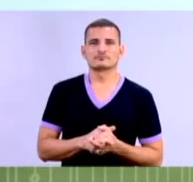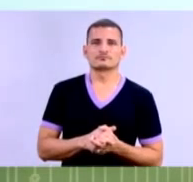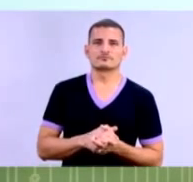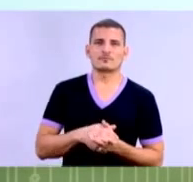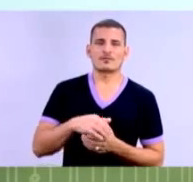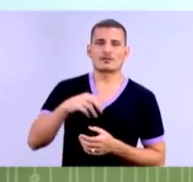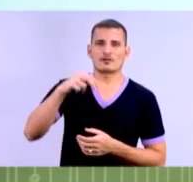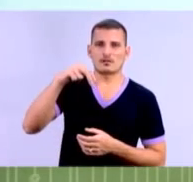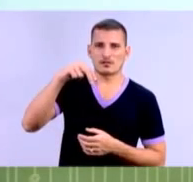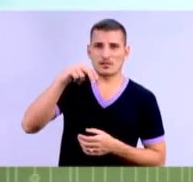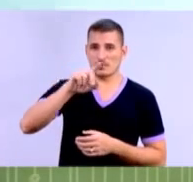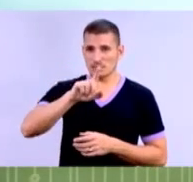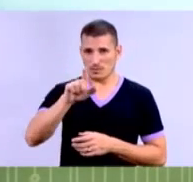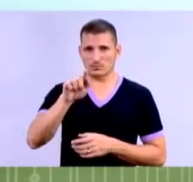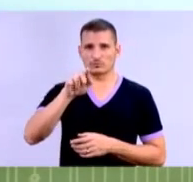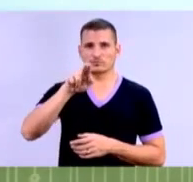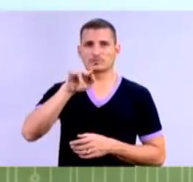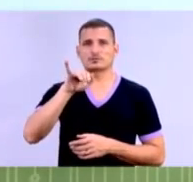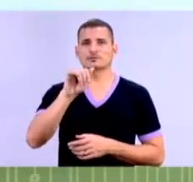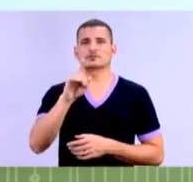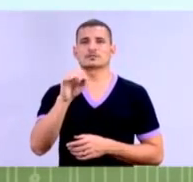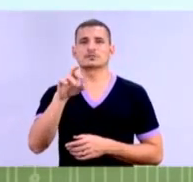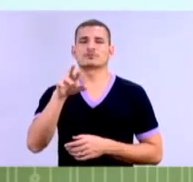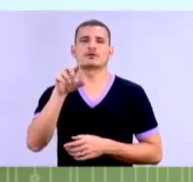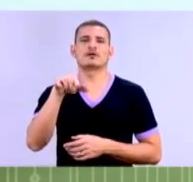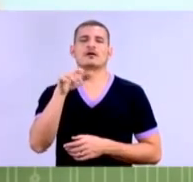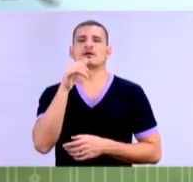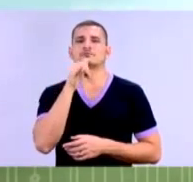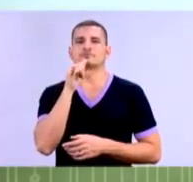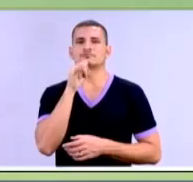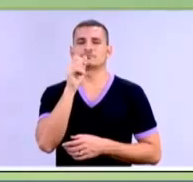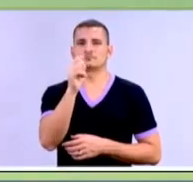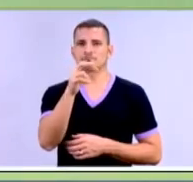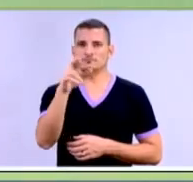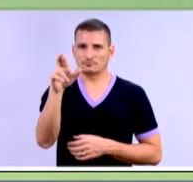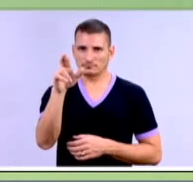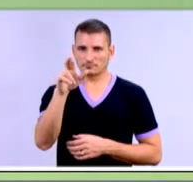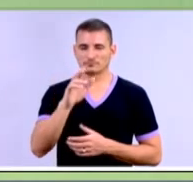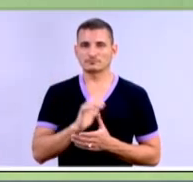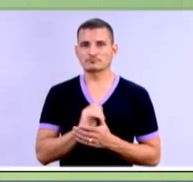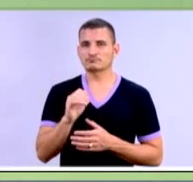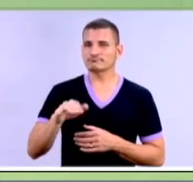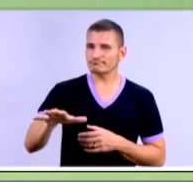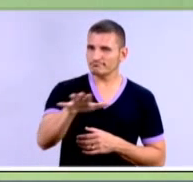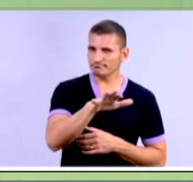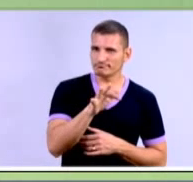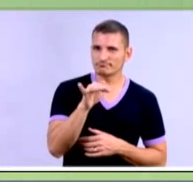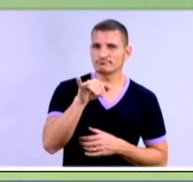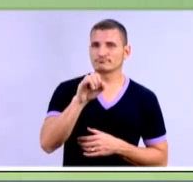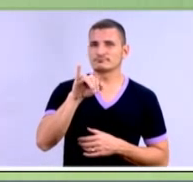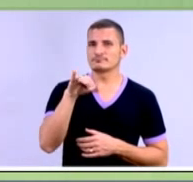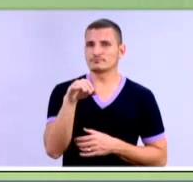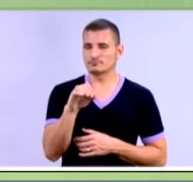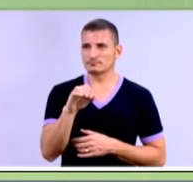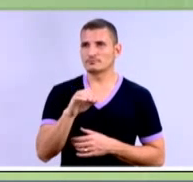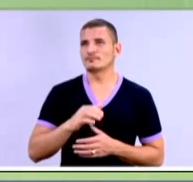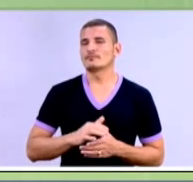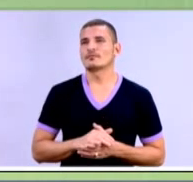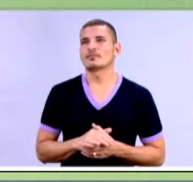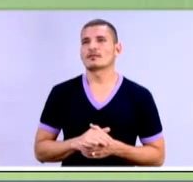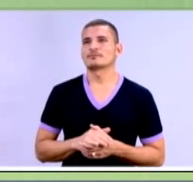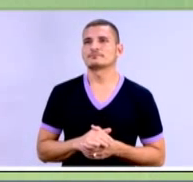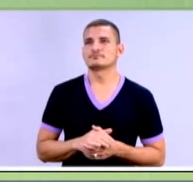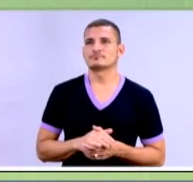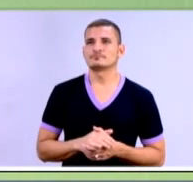guiados, ok? Que aí, por exemplo, o ar. Vamos acompanhar. O meio físico não guiado, nessa aula nós vamos falar